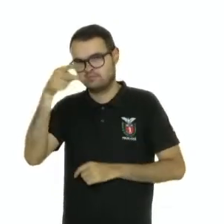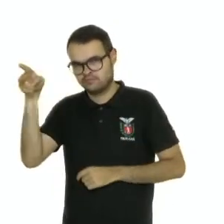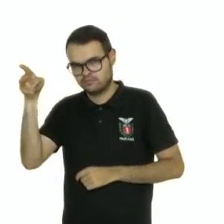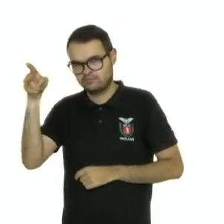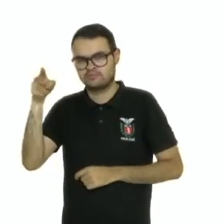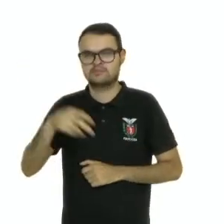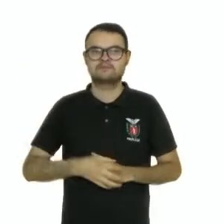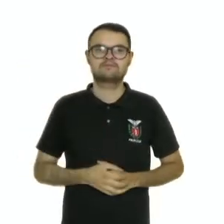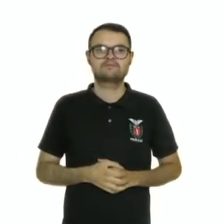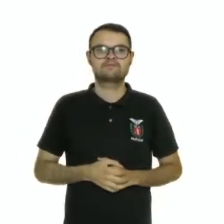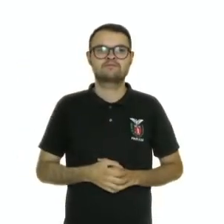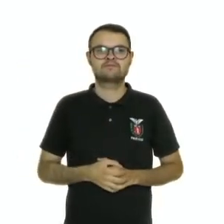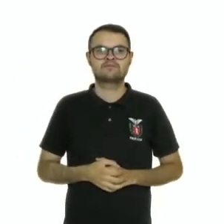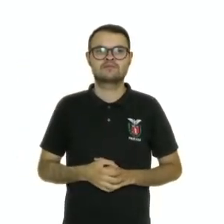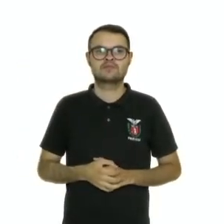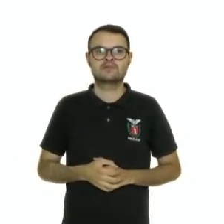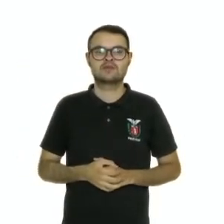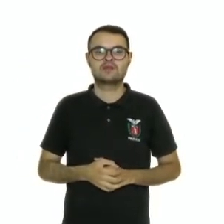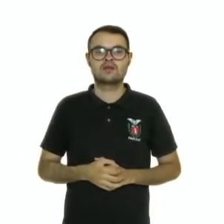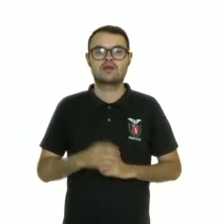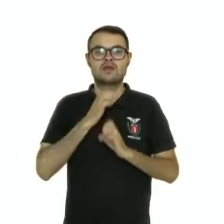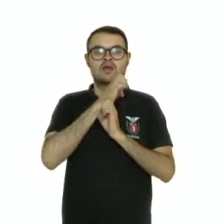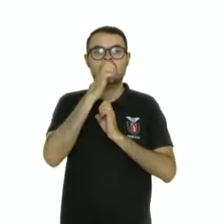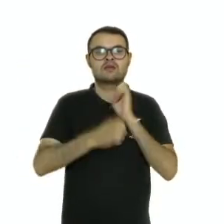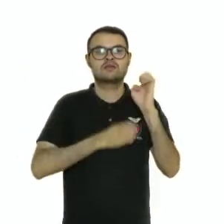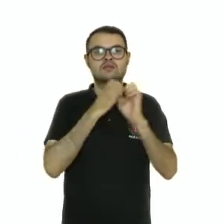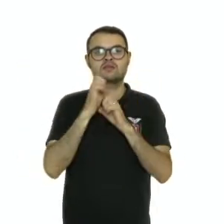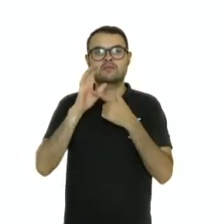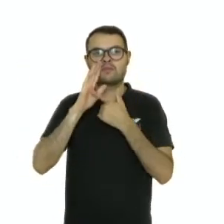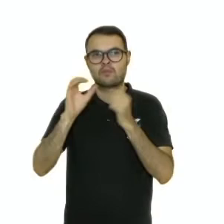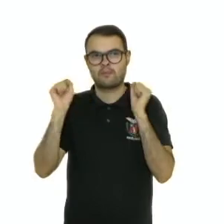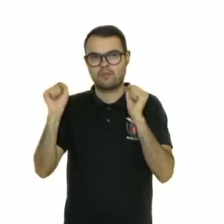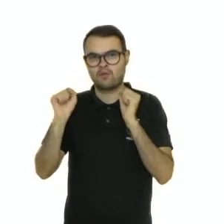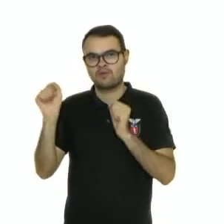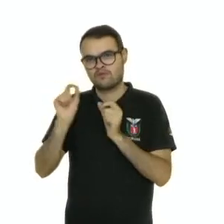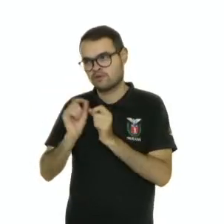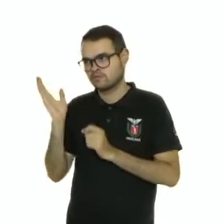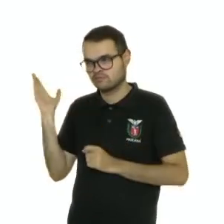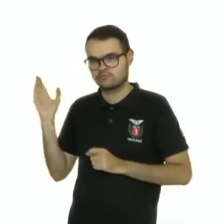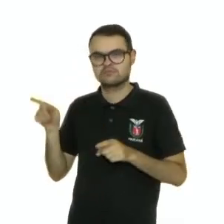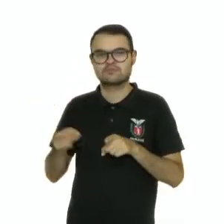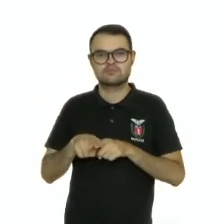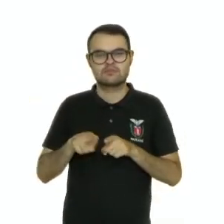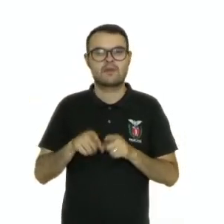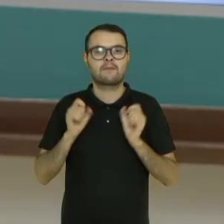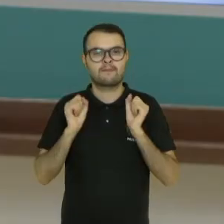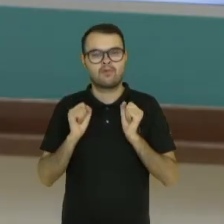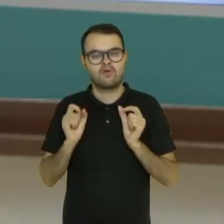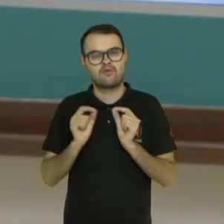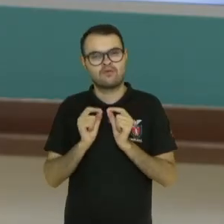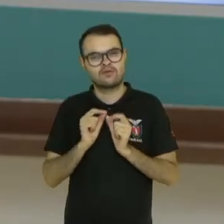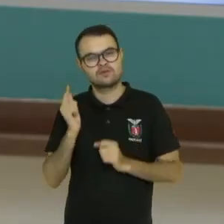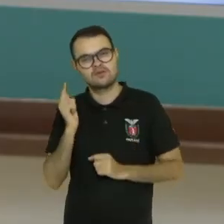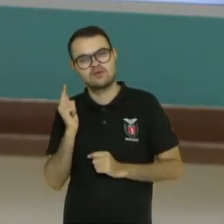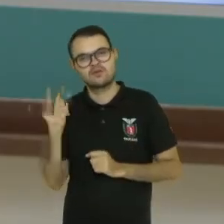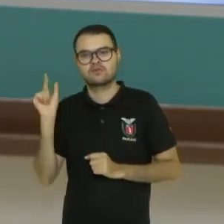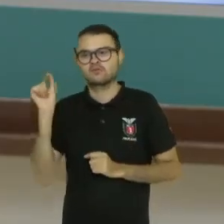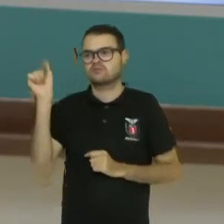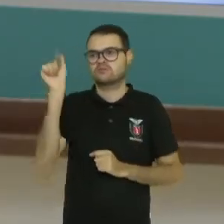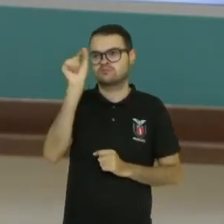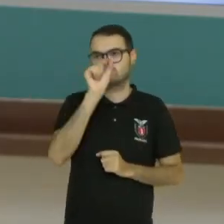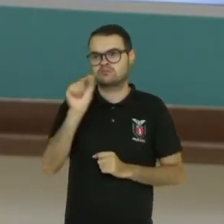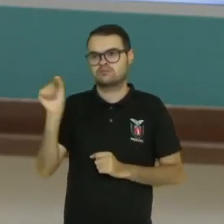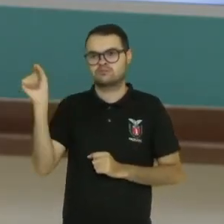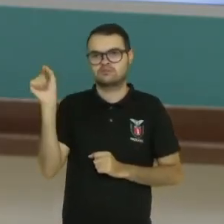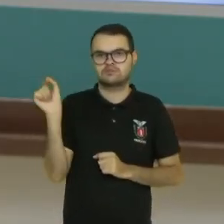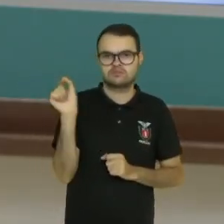embaixo do outro. E eletronicamente a gente pode representar dessa forma ali com as bolinhas e poderíamos também fazer circulado ali